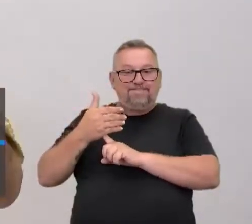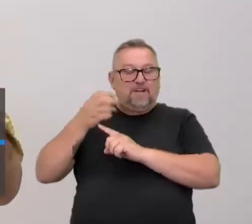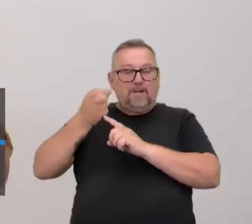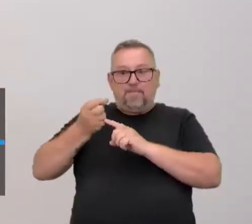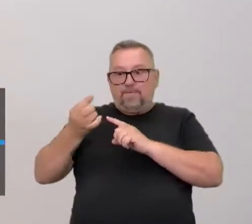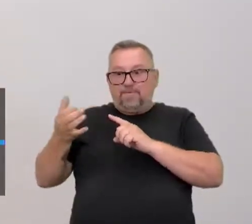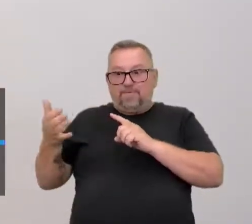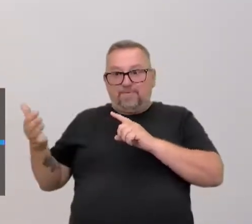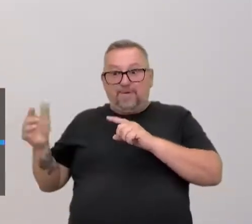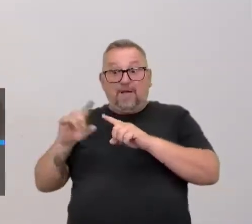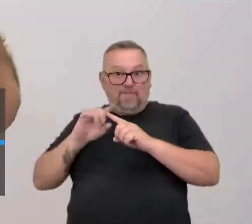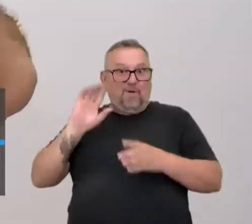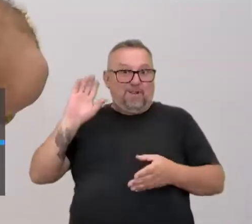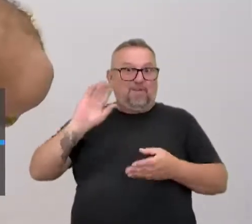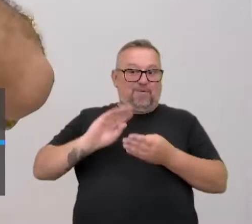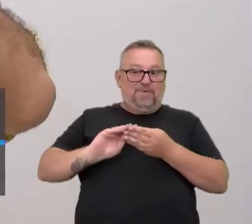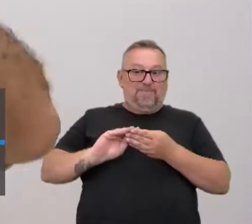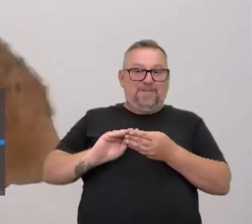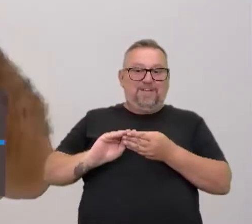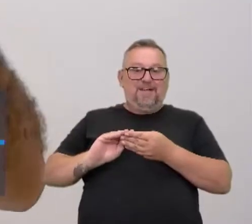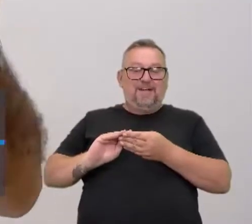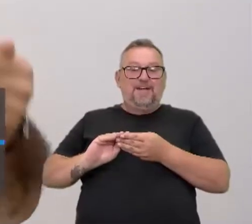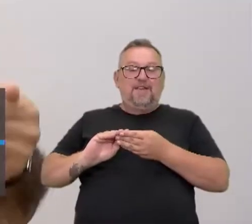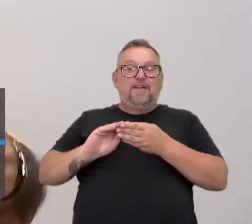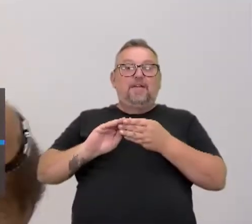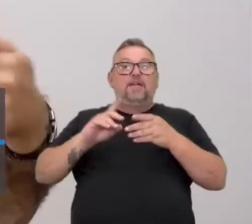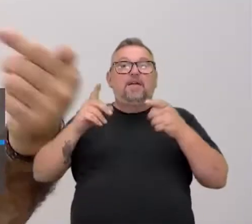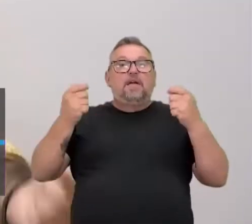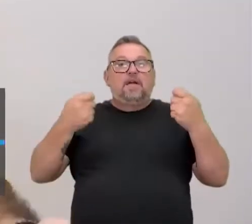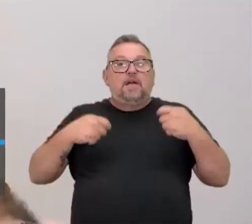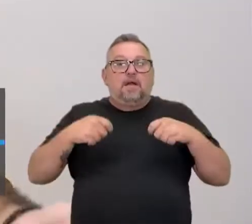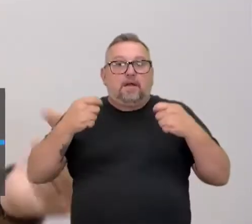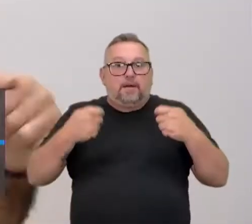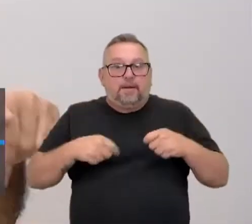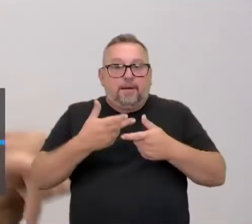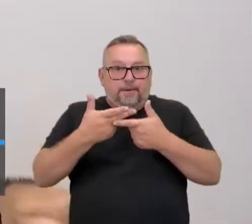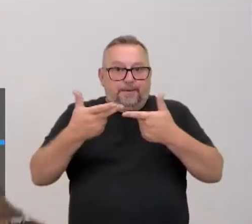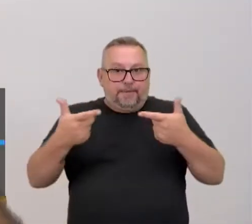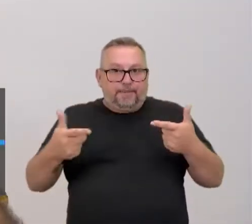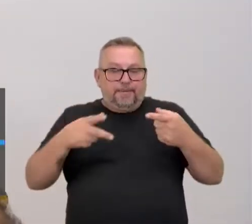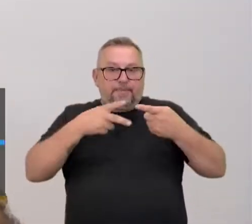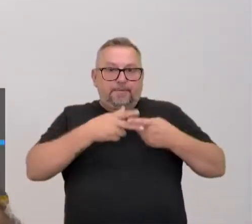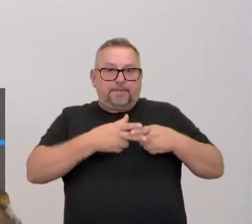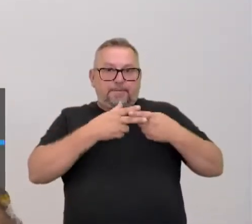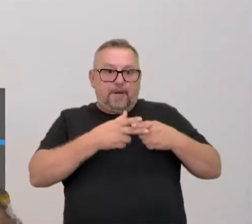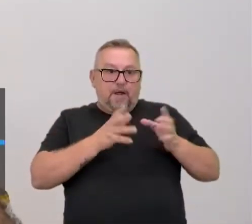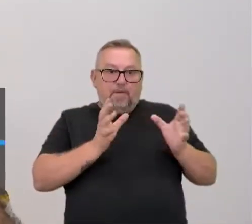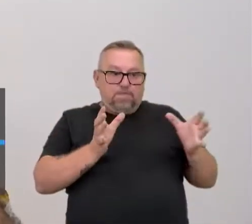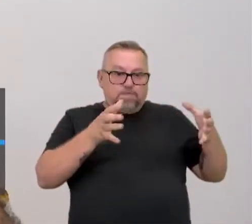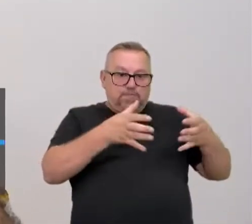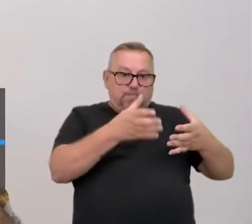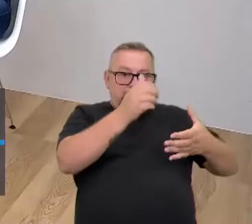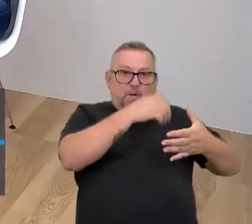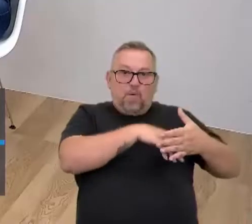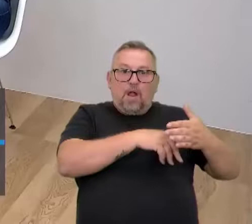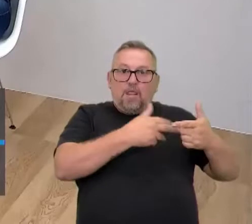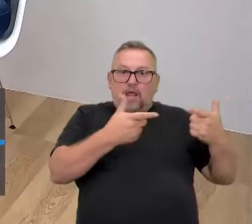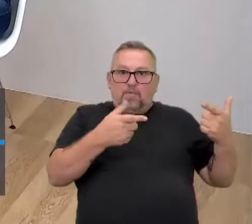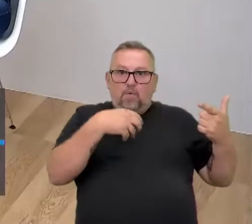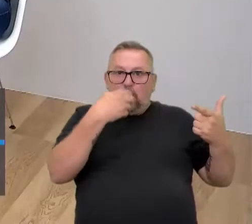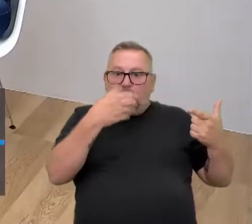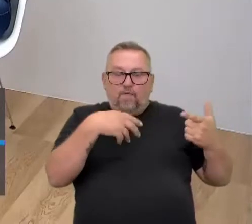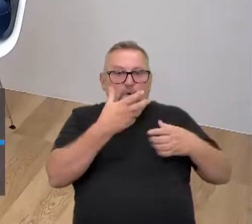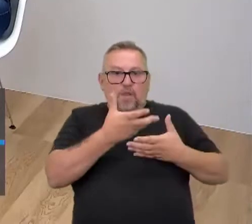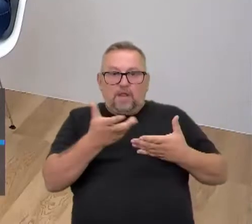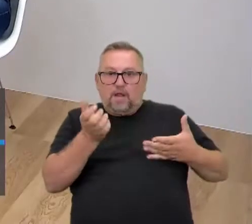vou reduzir. O primeiro, eu vou precisar de utensílios para armazenar coisas. E